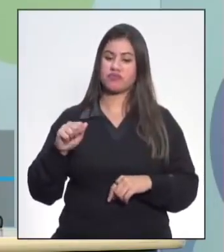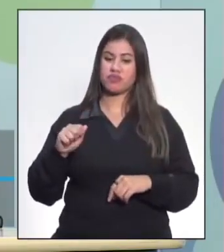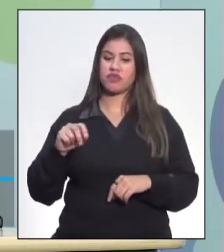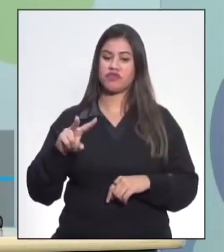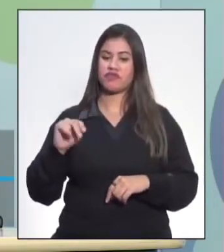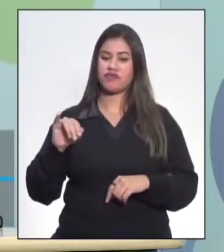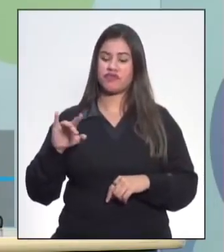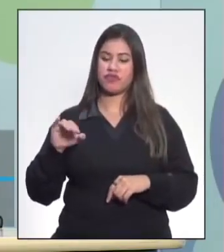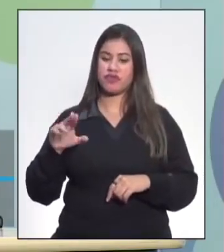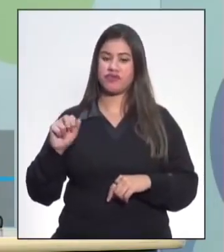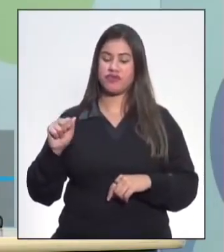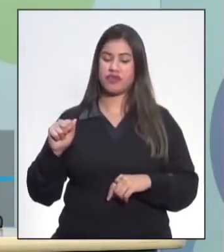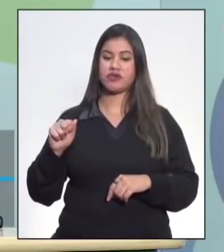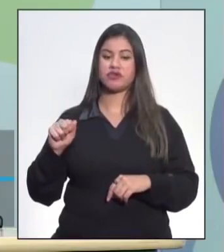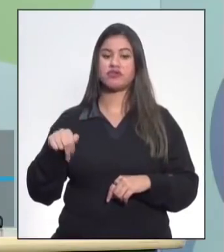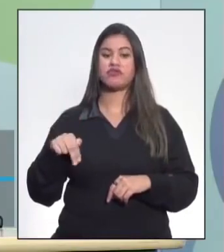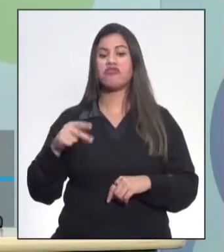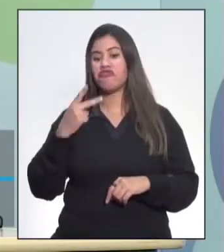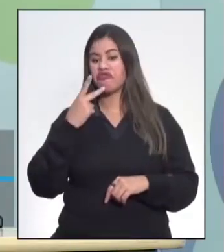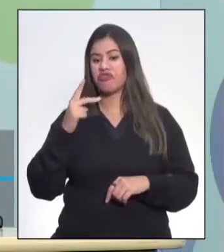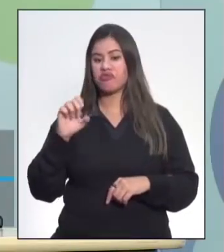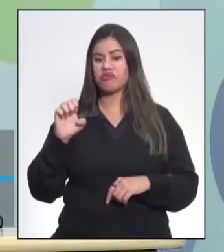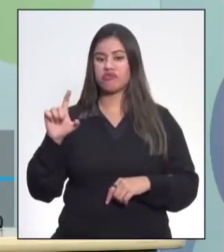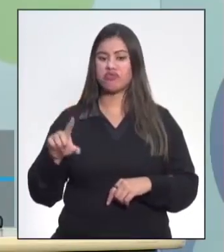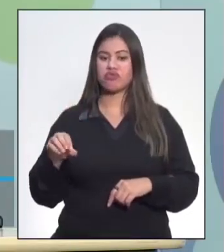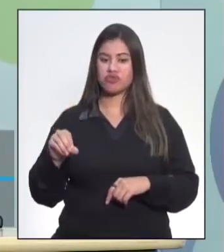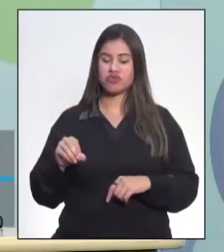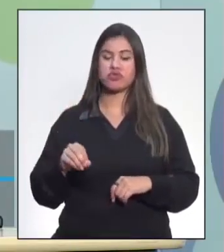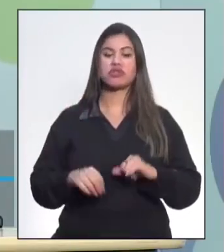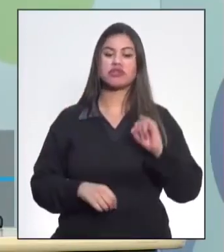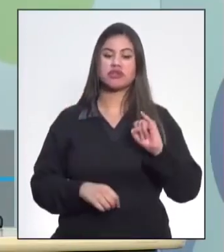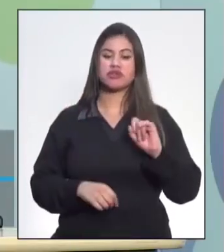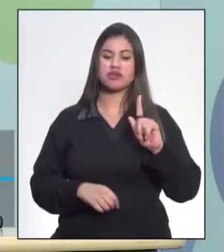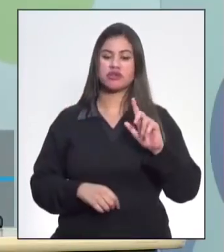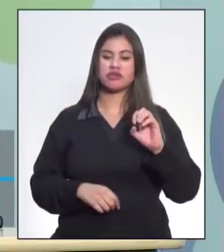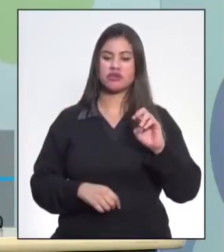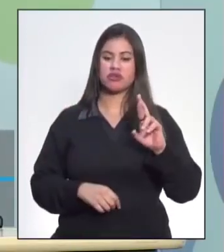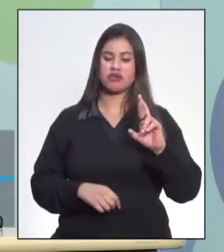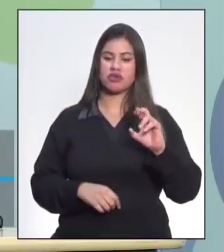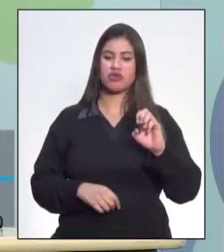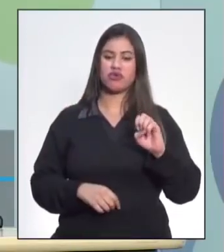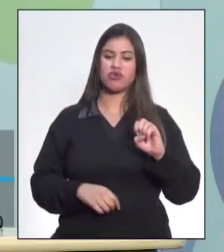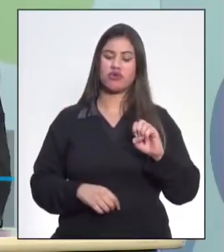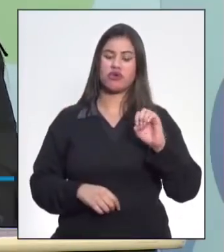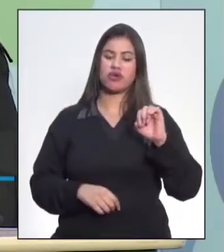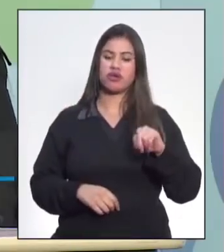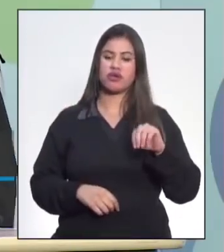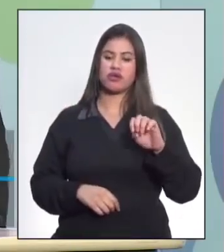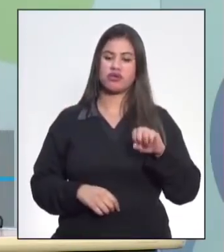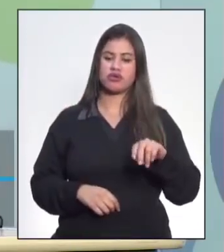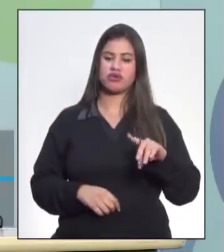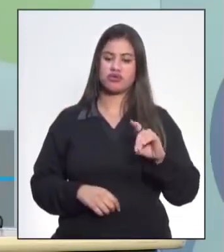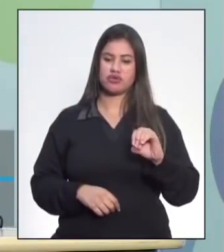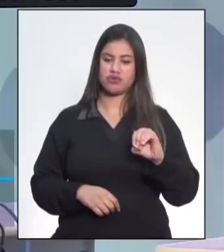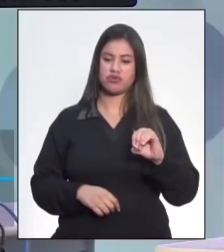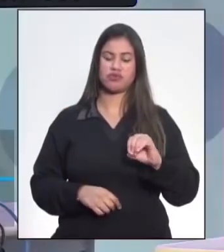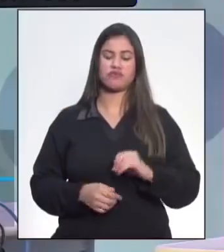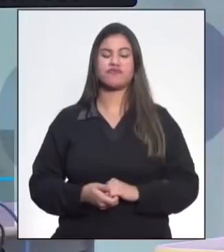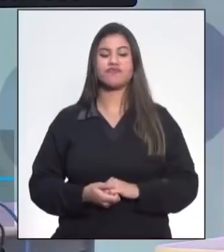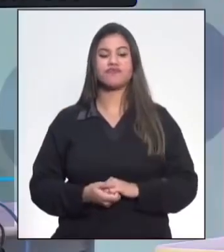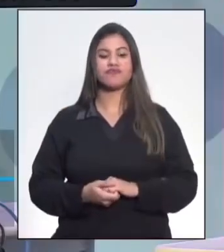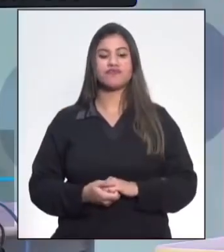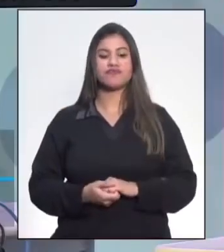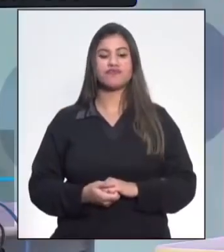é exotérmica. Né? Ok? E o Igor respondeu endotérmica. Tá.